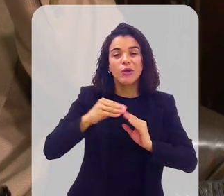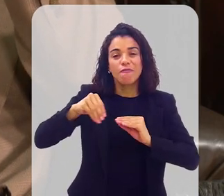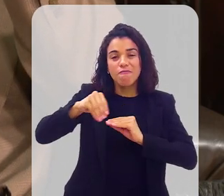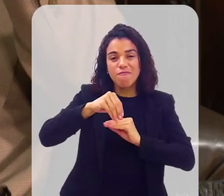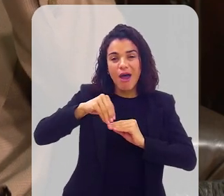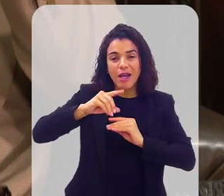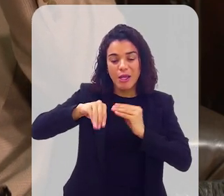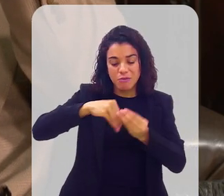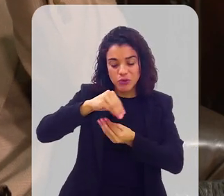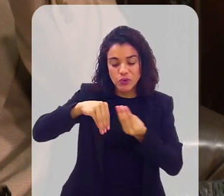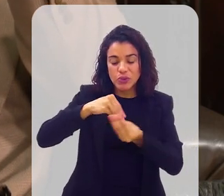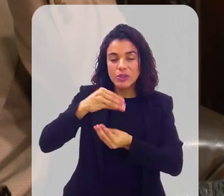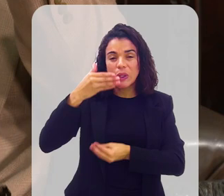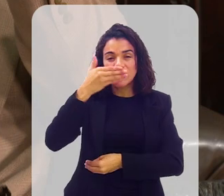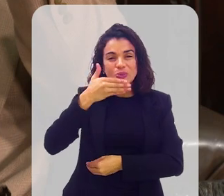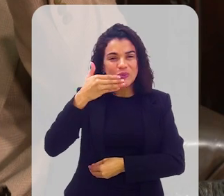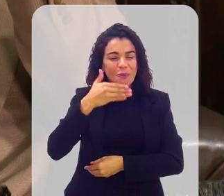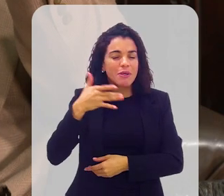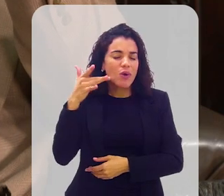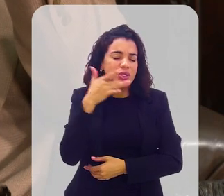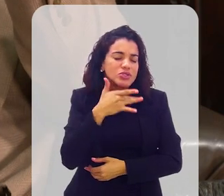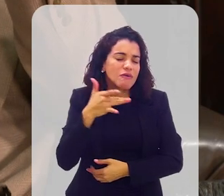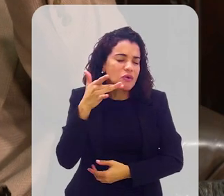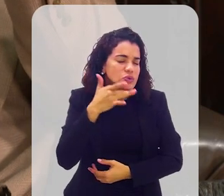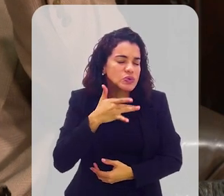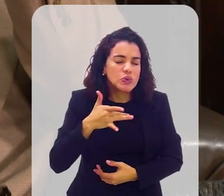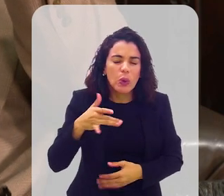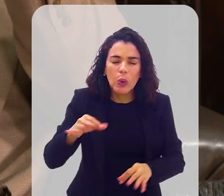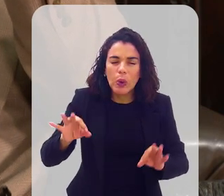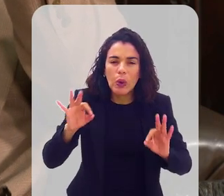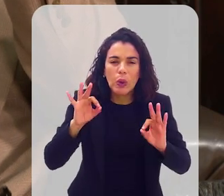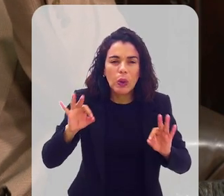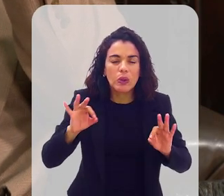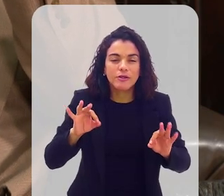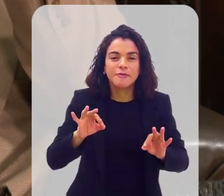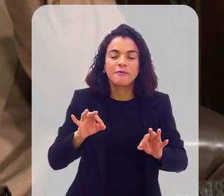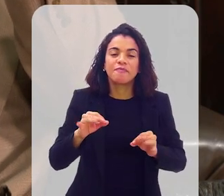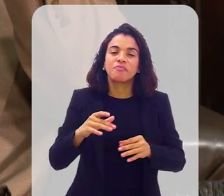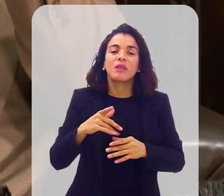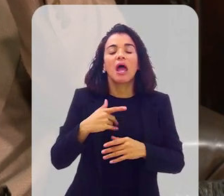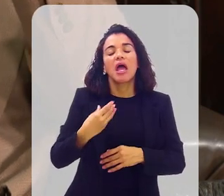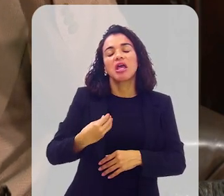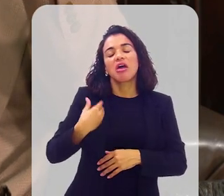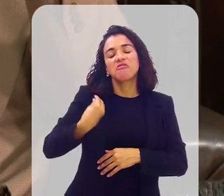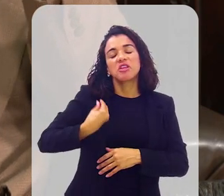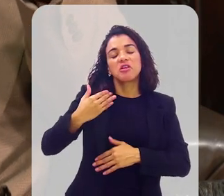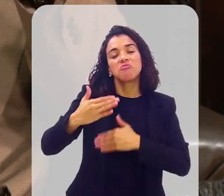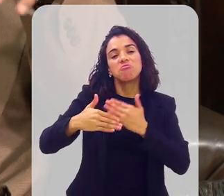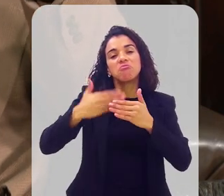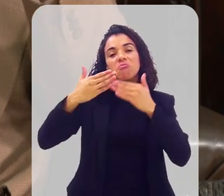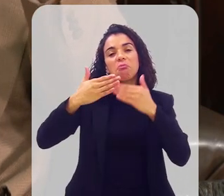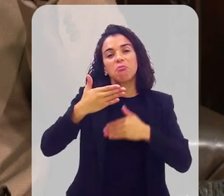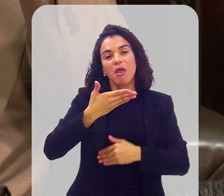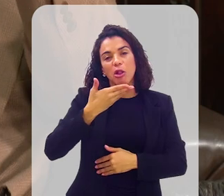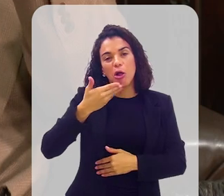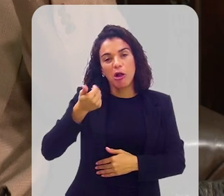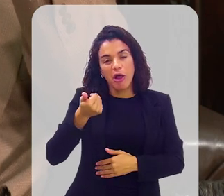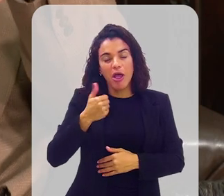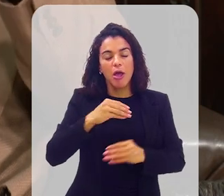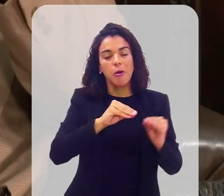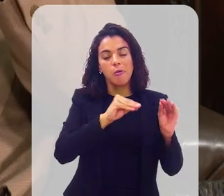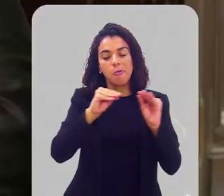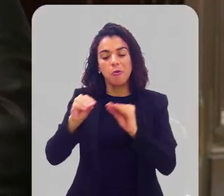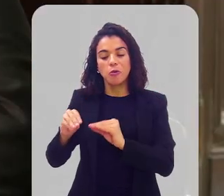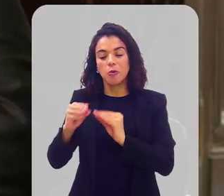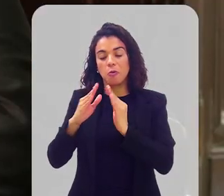comia farinha com açúcar e a gente achava aquela coisa mais gostosa do mundo, né? Sim. E o tempo foi passando, a vida foi melhorando, mais